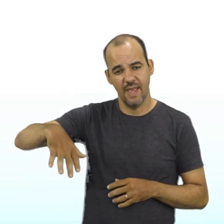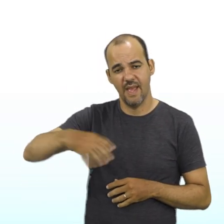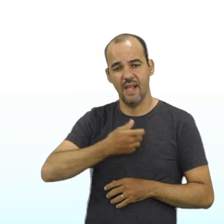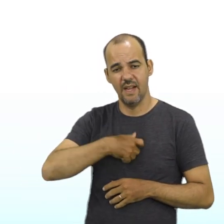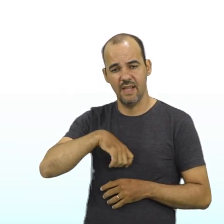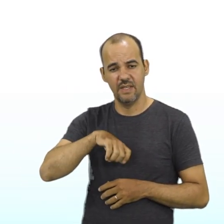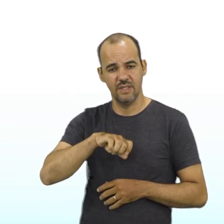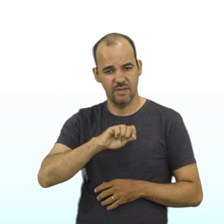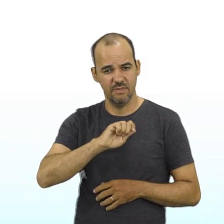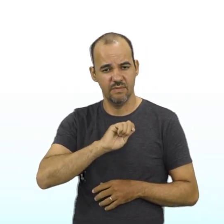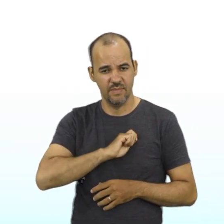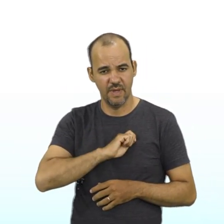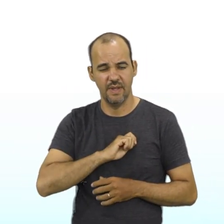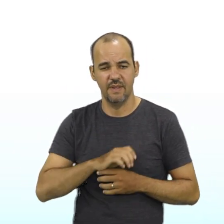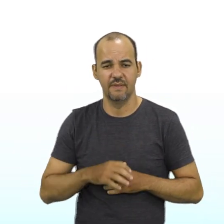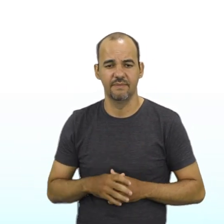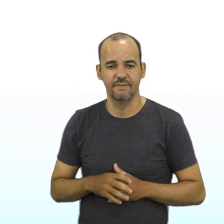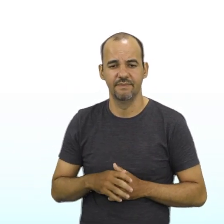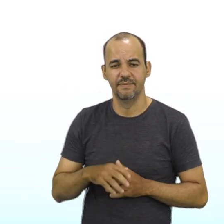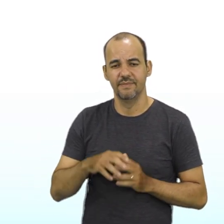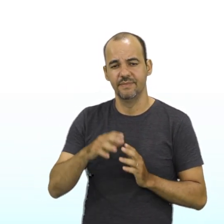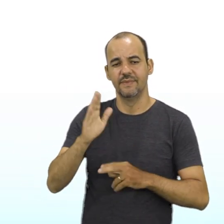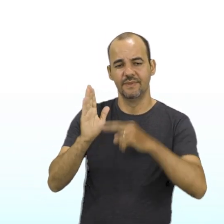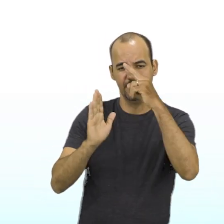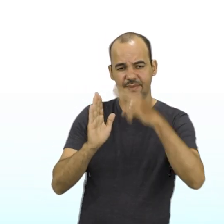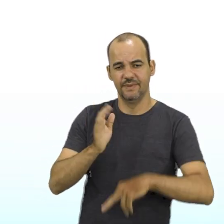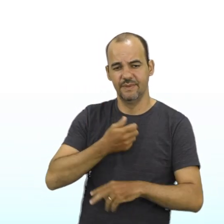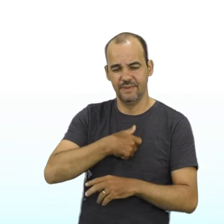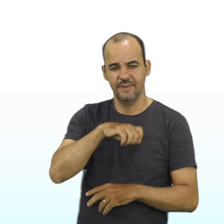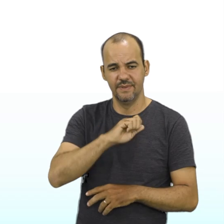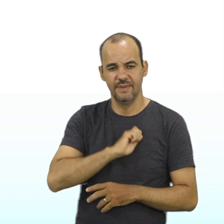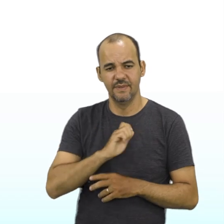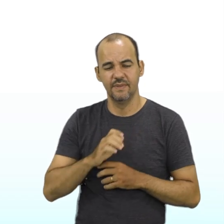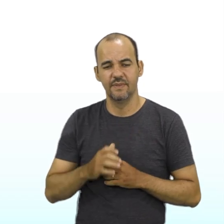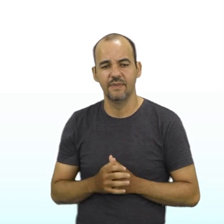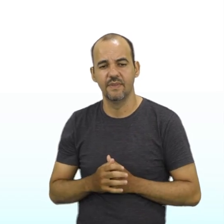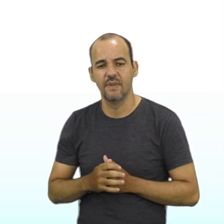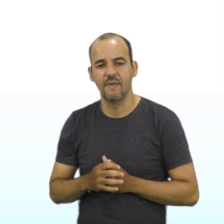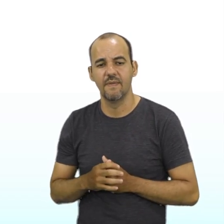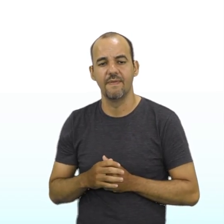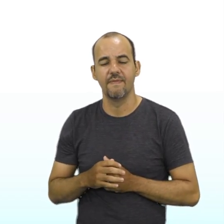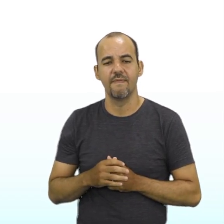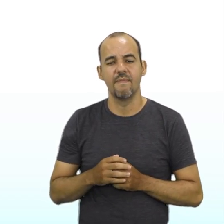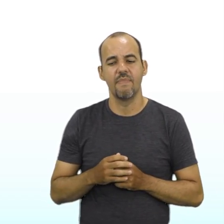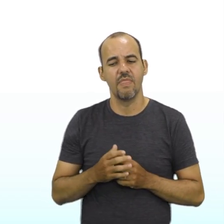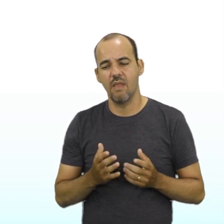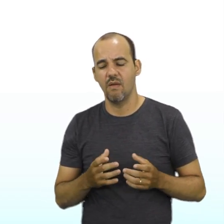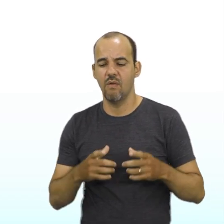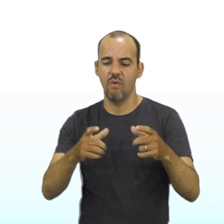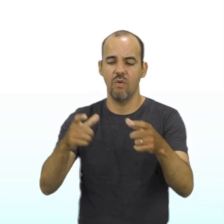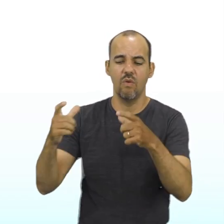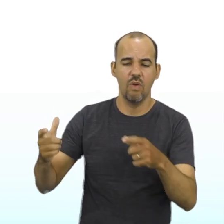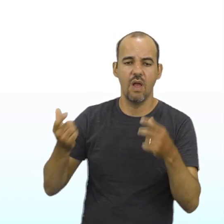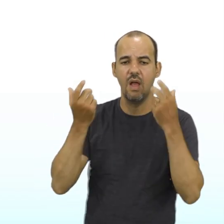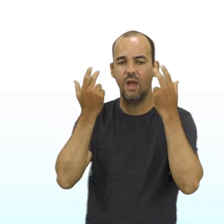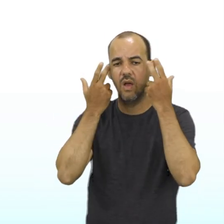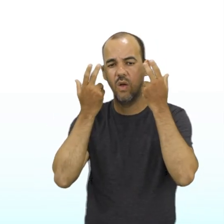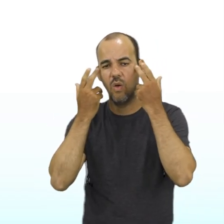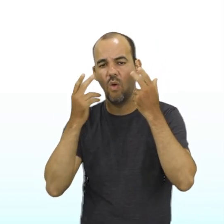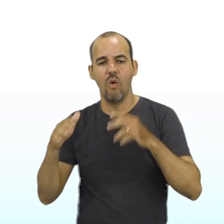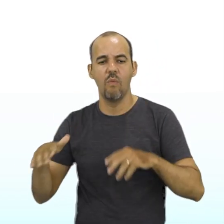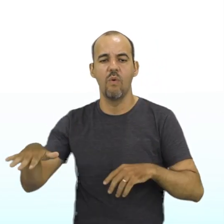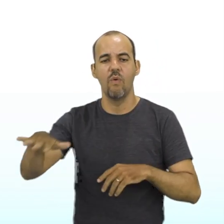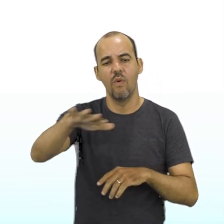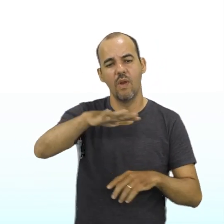enamoram, surgentes te amistan, cocinas te molam. Então, assim, qual é o prato comum? Tortilhas, batatas,